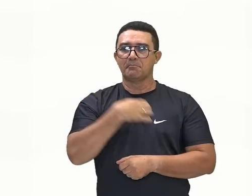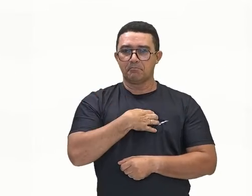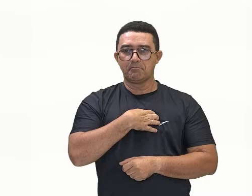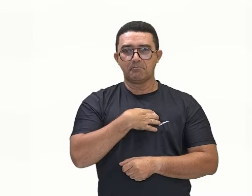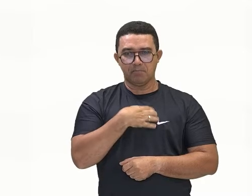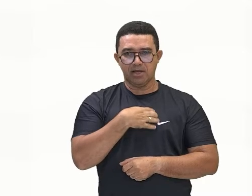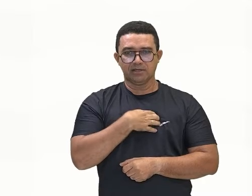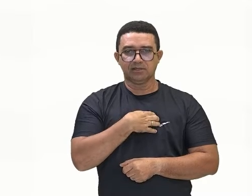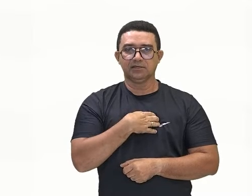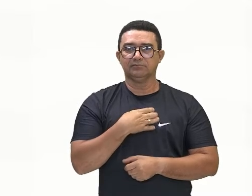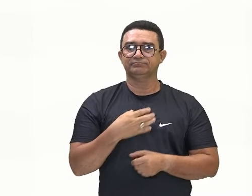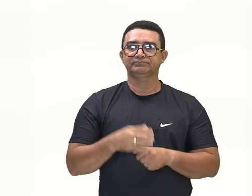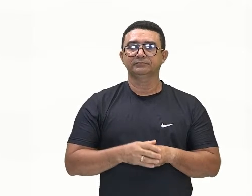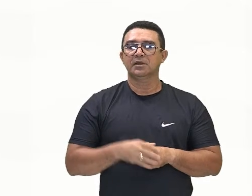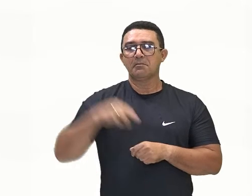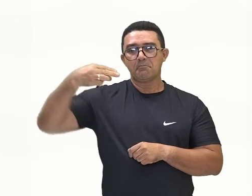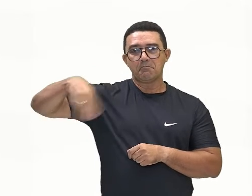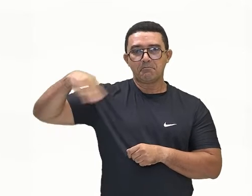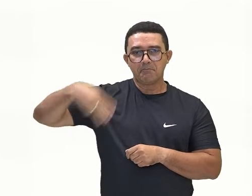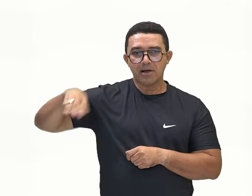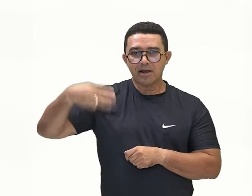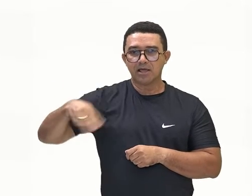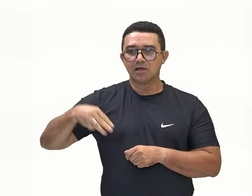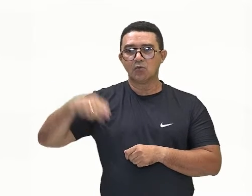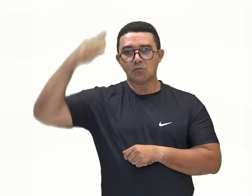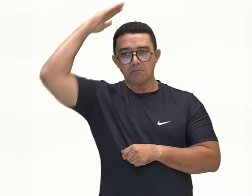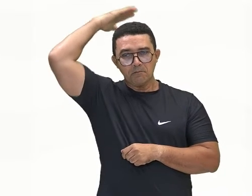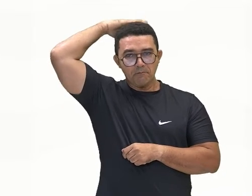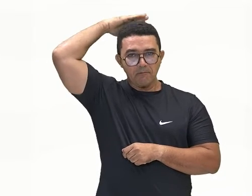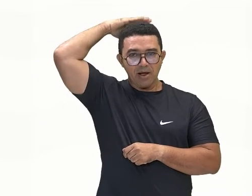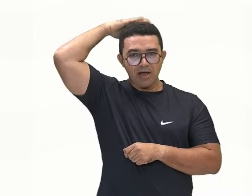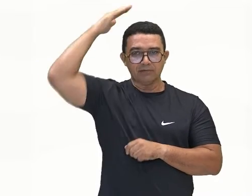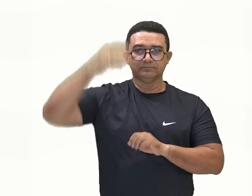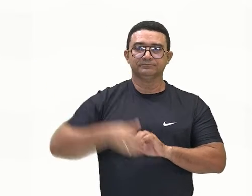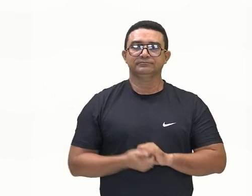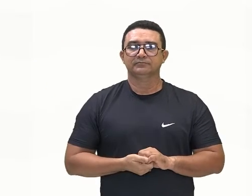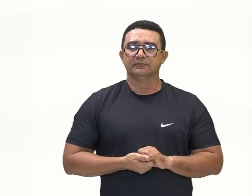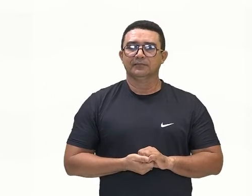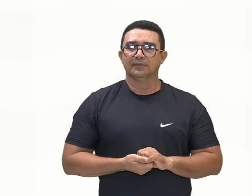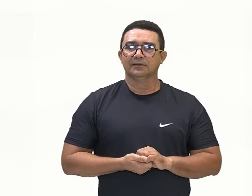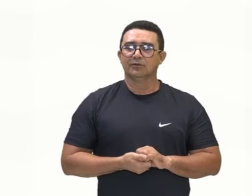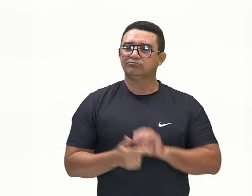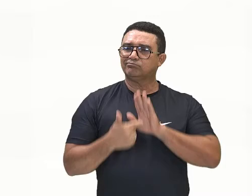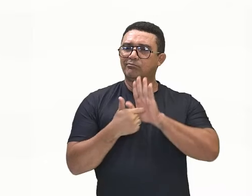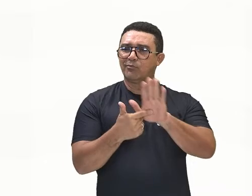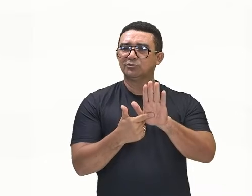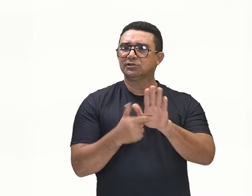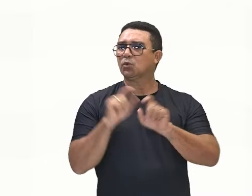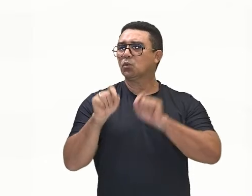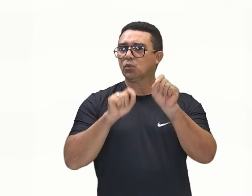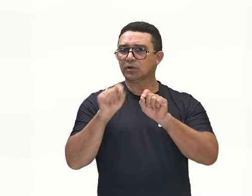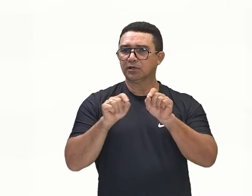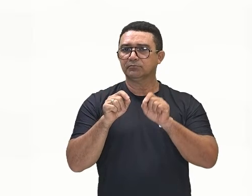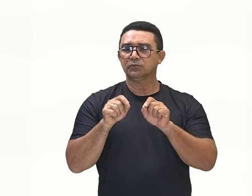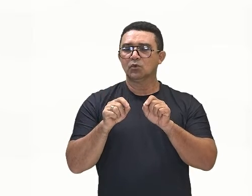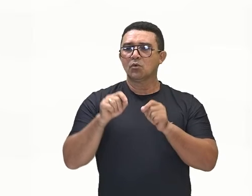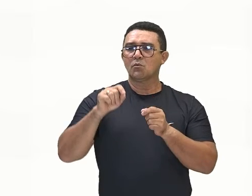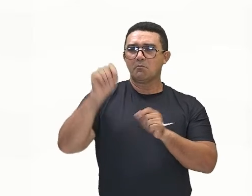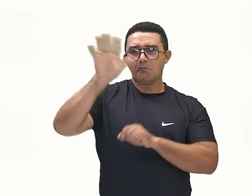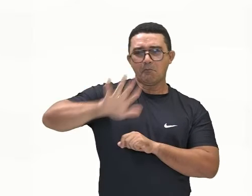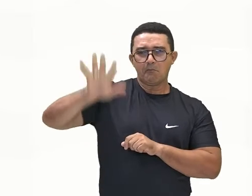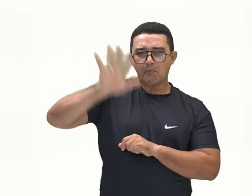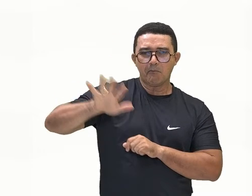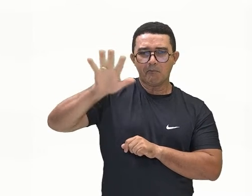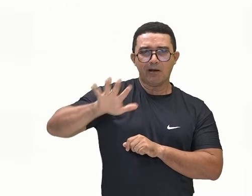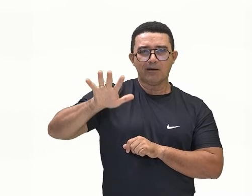identificar, Bahia, Maranhão e Pará. O que é importante colocar aqui é que neste mapa ele